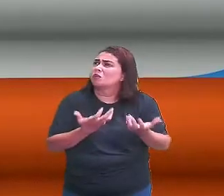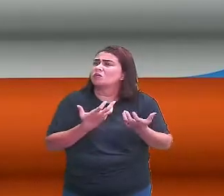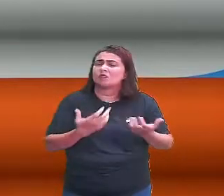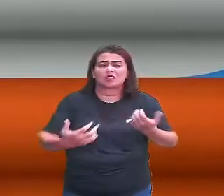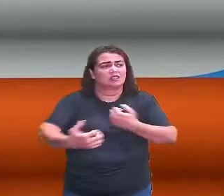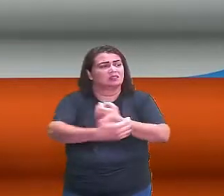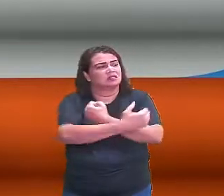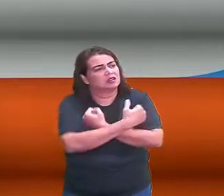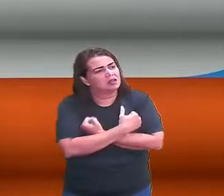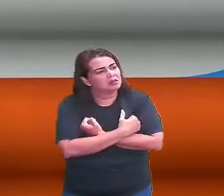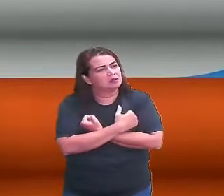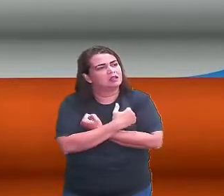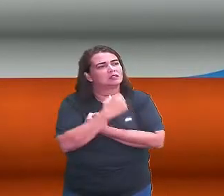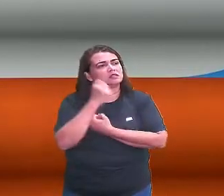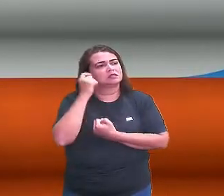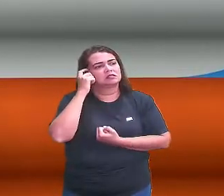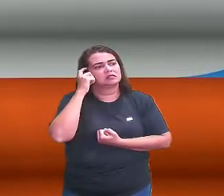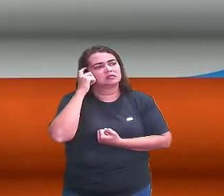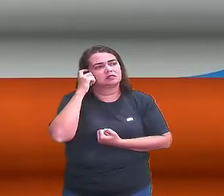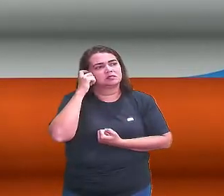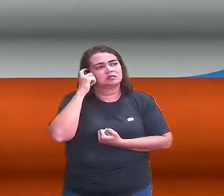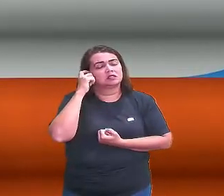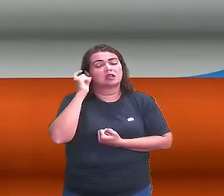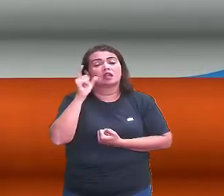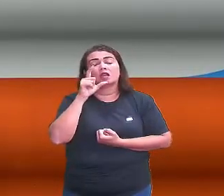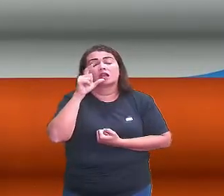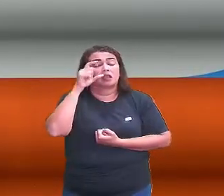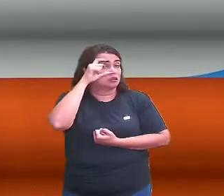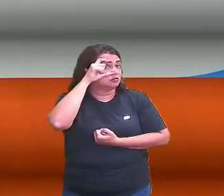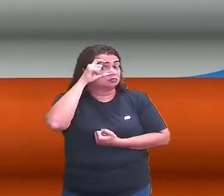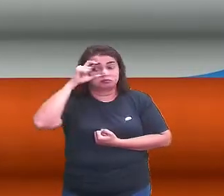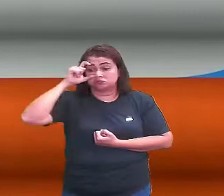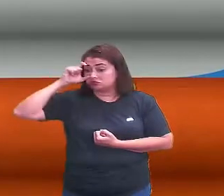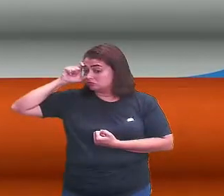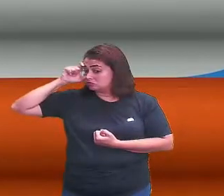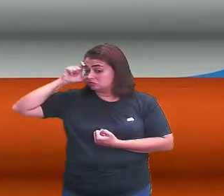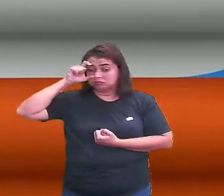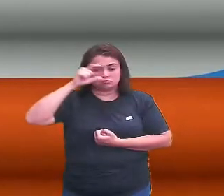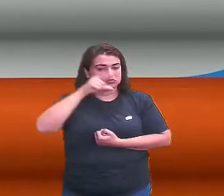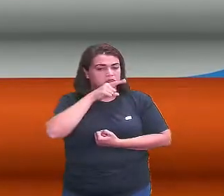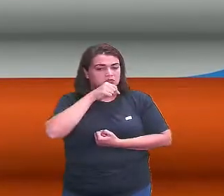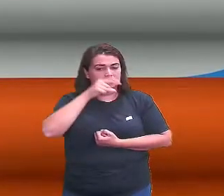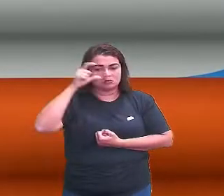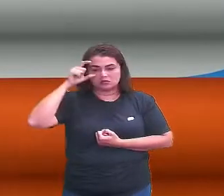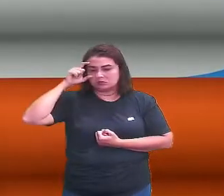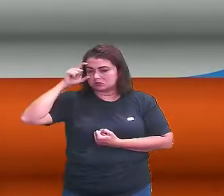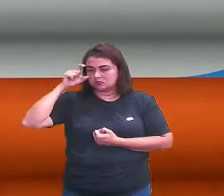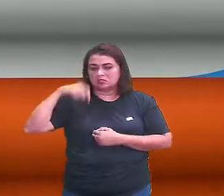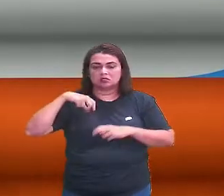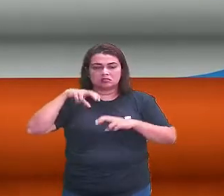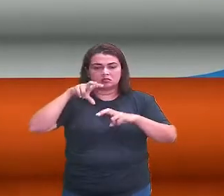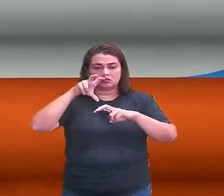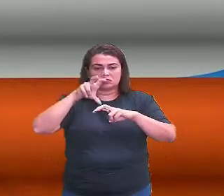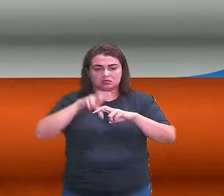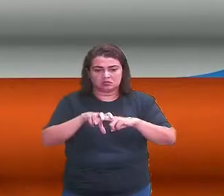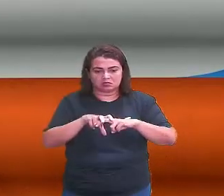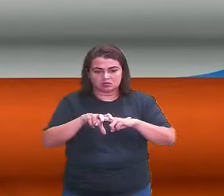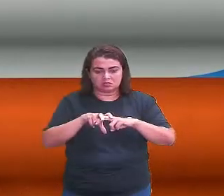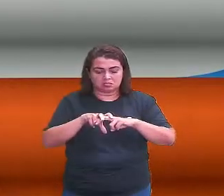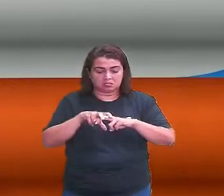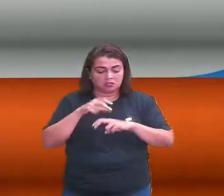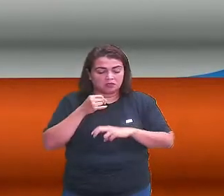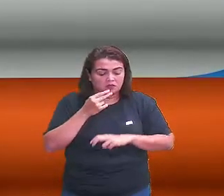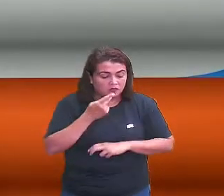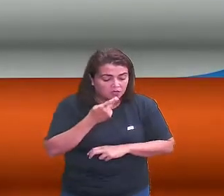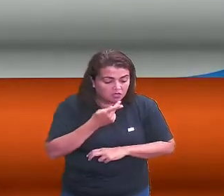abraço, disse uma sábia coruja, eu sento na árvore. E quando a coruja estava